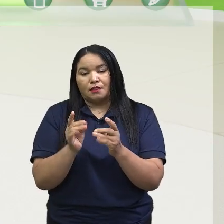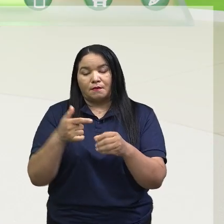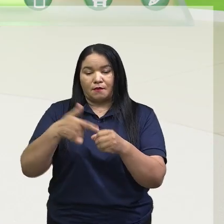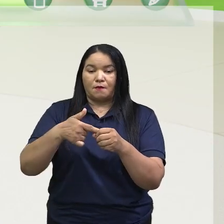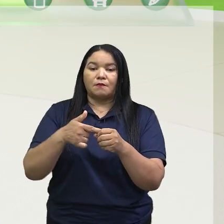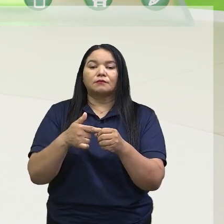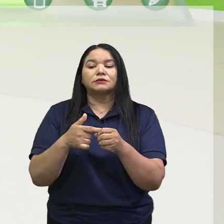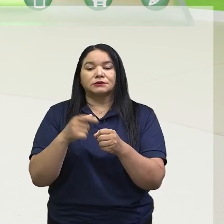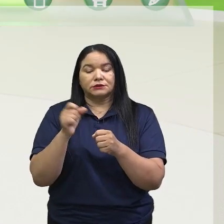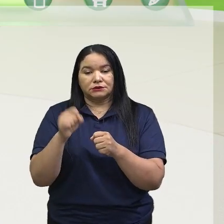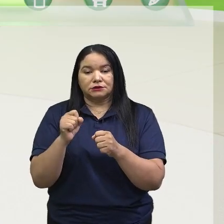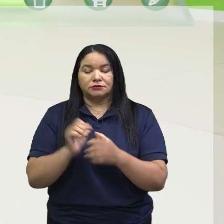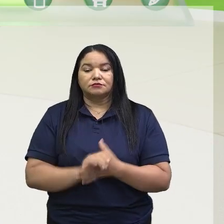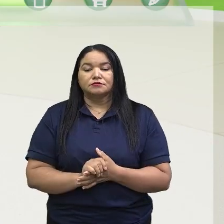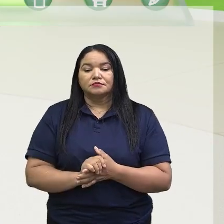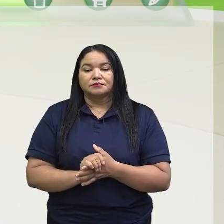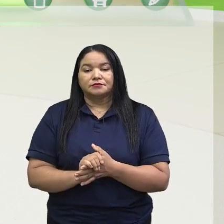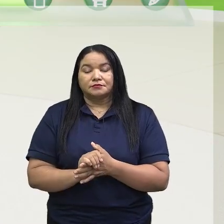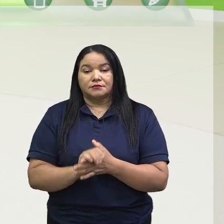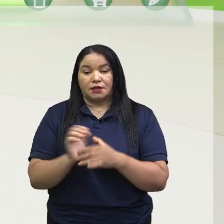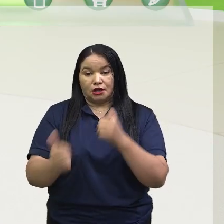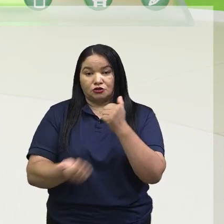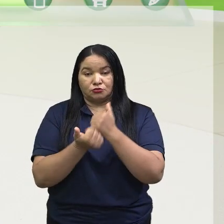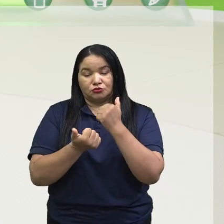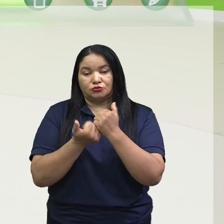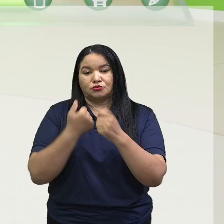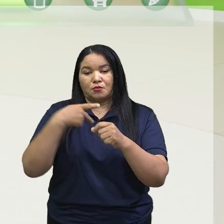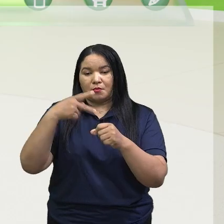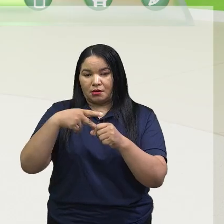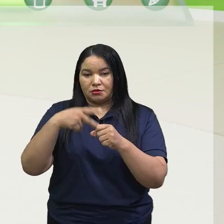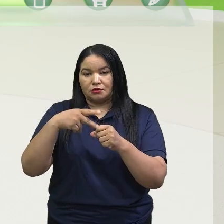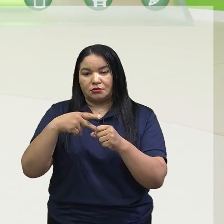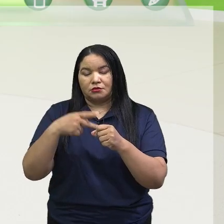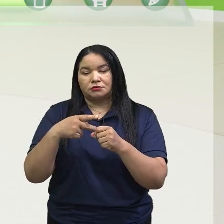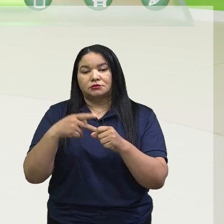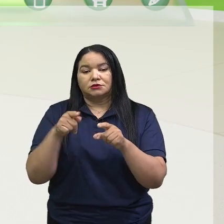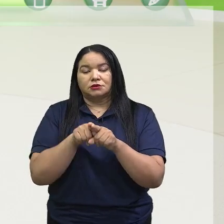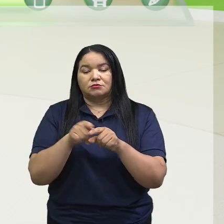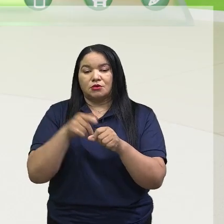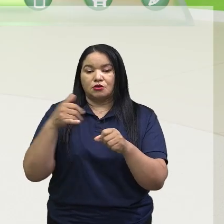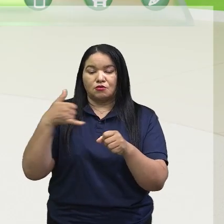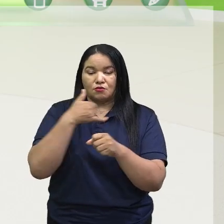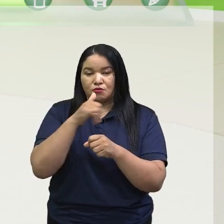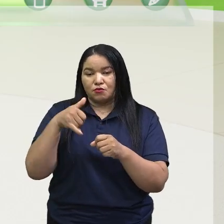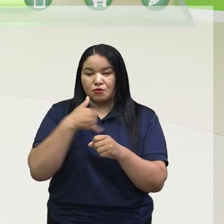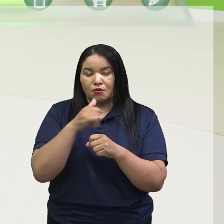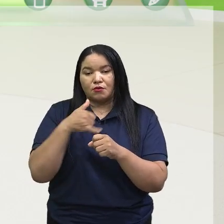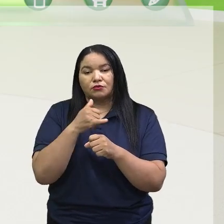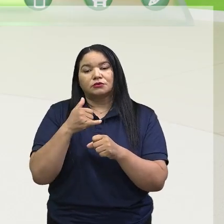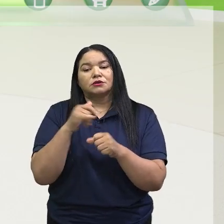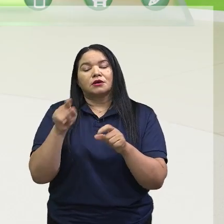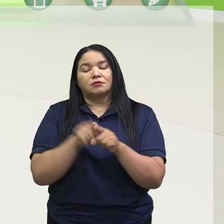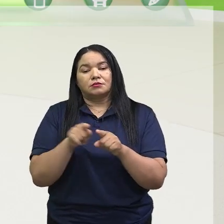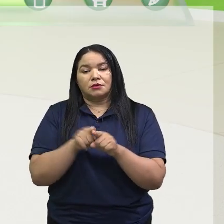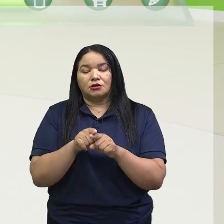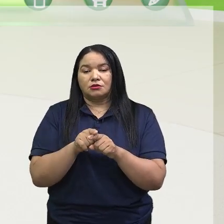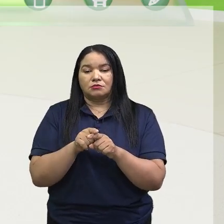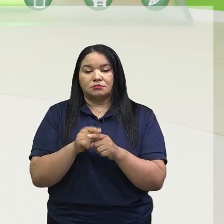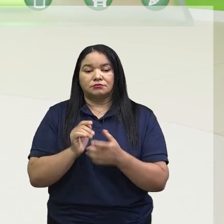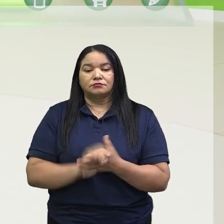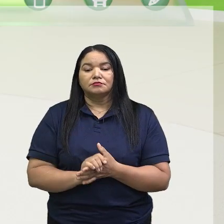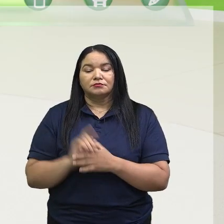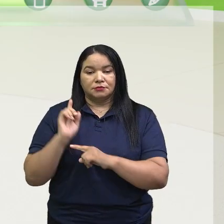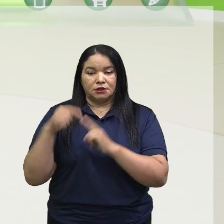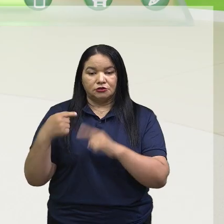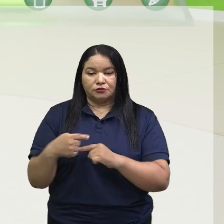aí, que substitui o petróleo, né, substitui o óleo diesel lá, que é tradicional.